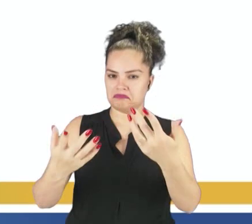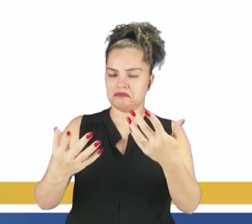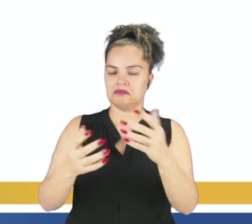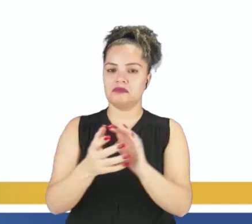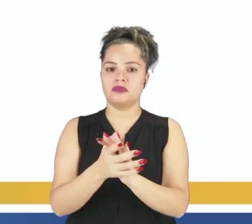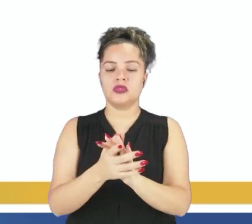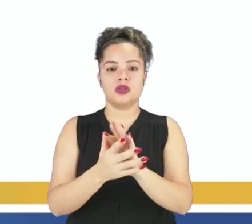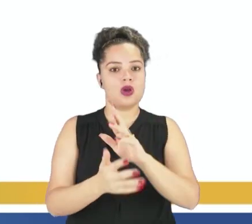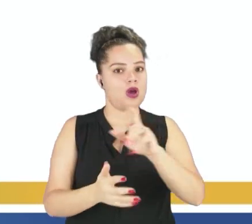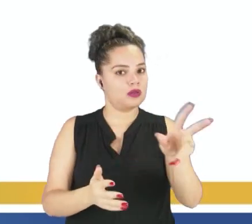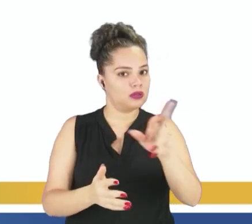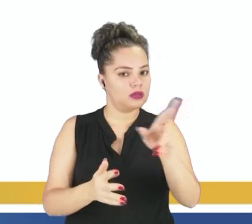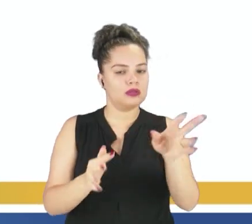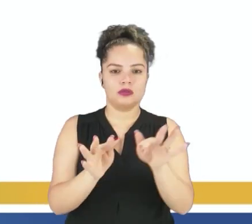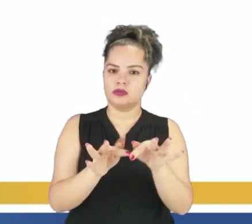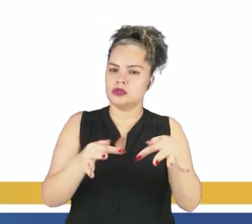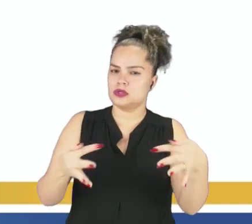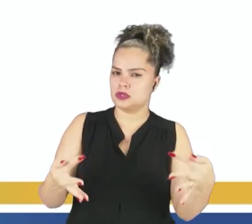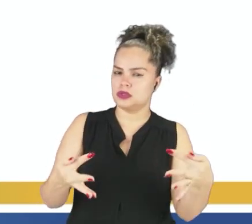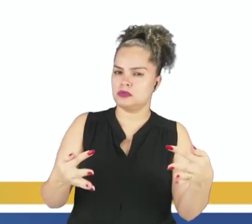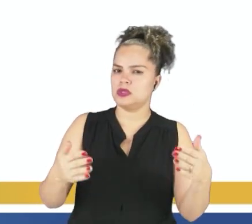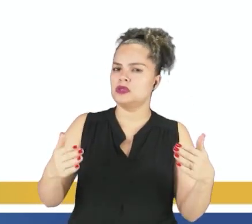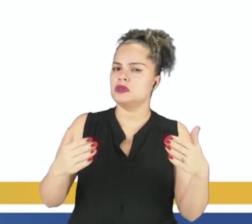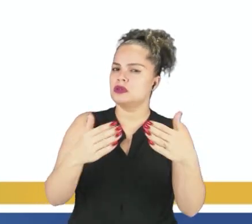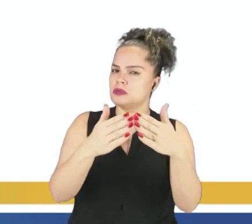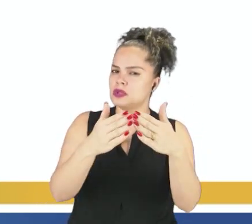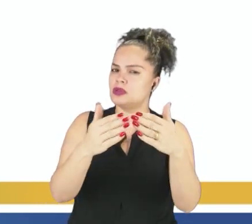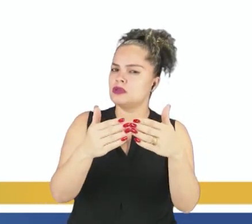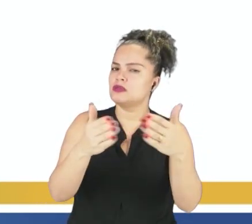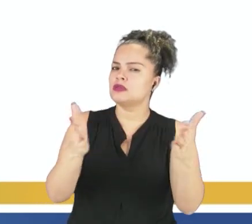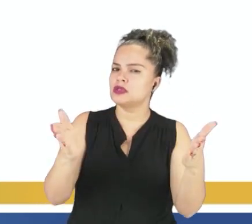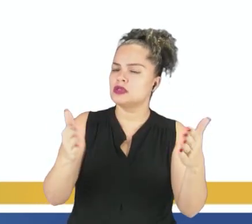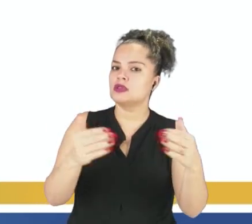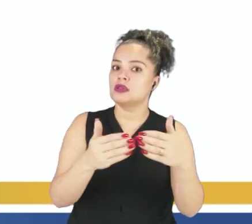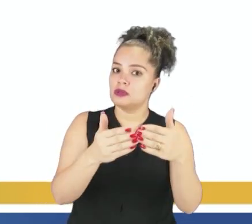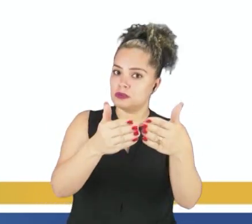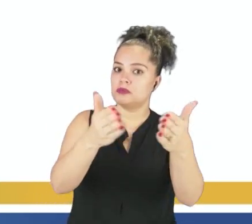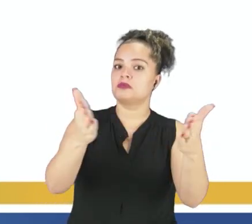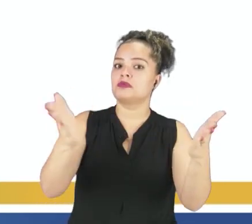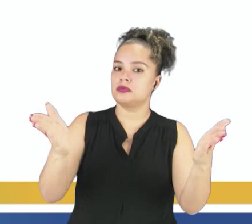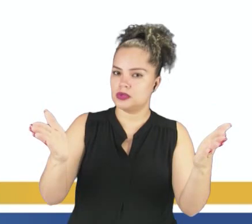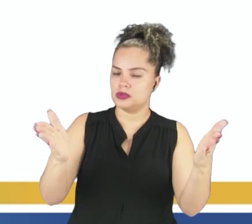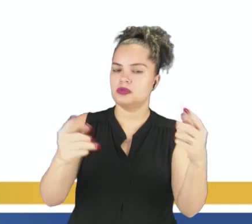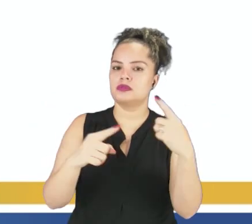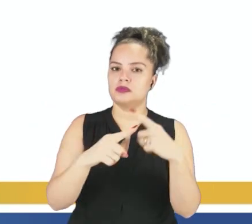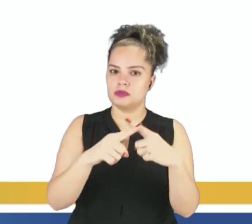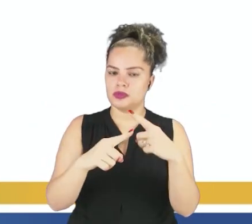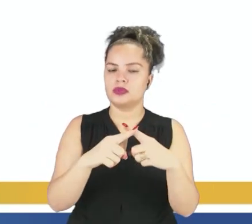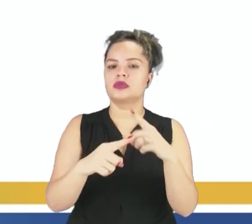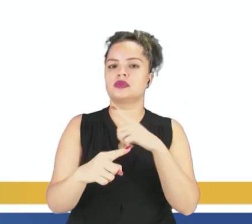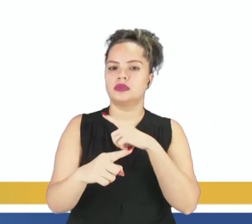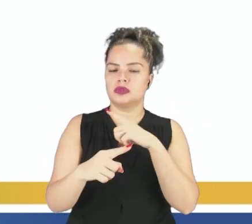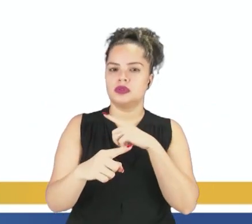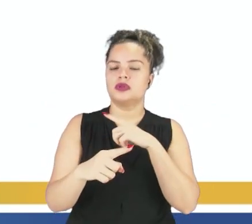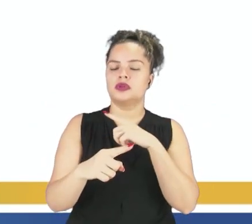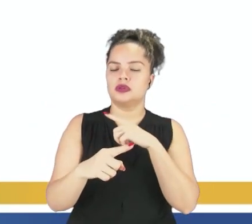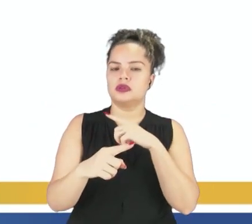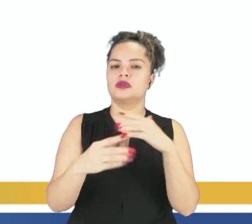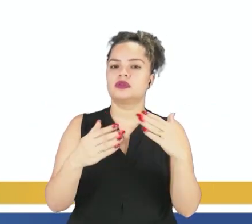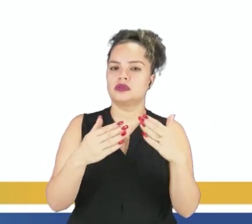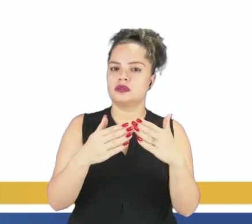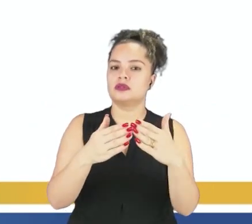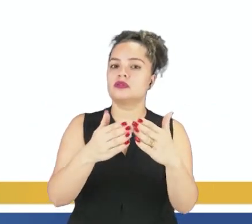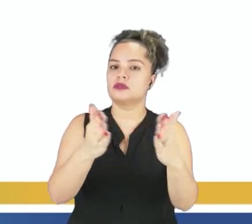ela é não simples. Ela é aberta ou fechada? Ela é aberta, não é? Porque nós temos linhas que não se